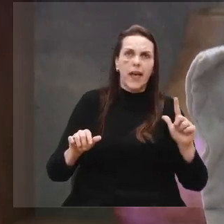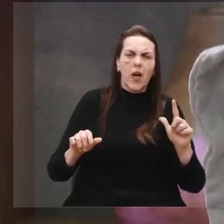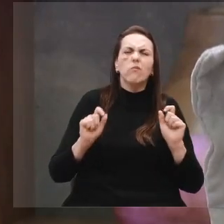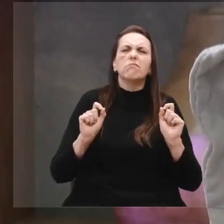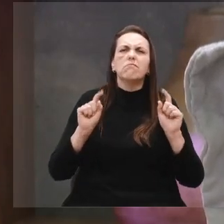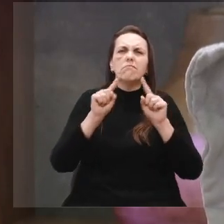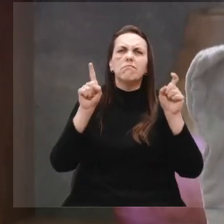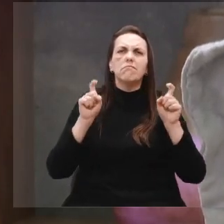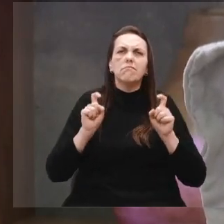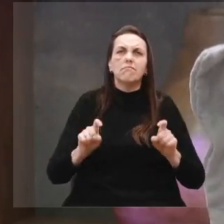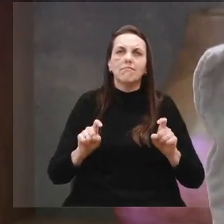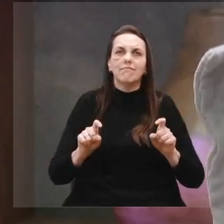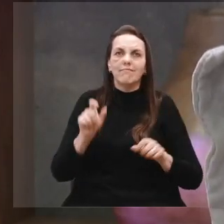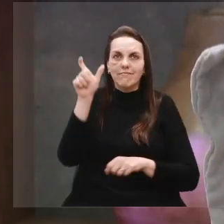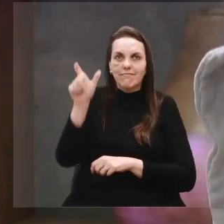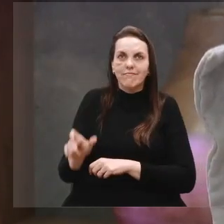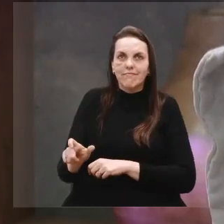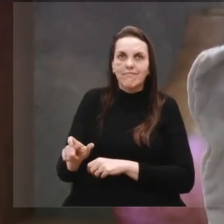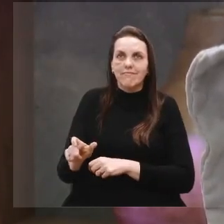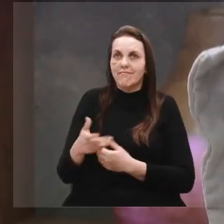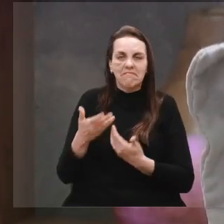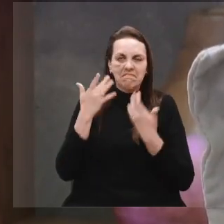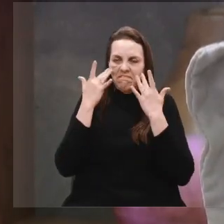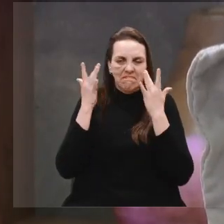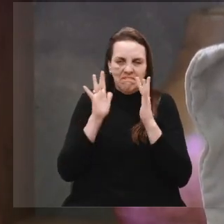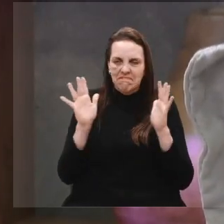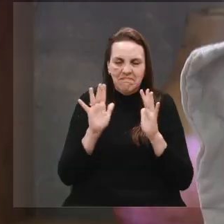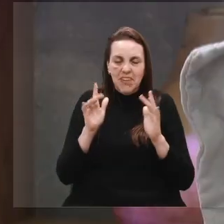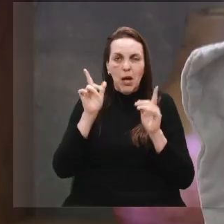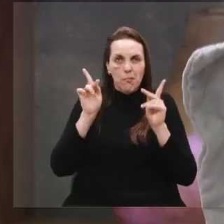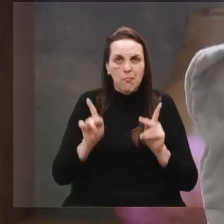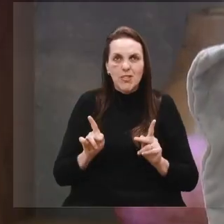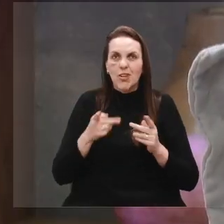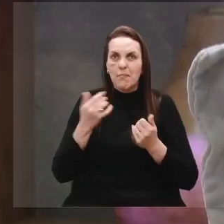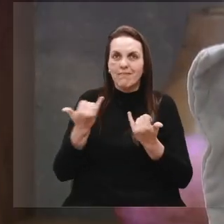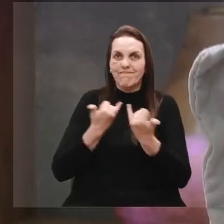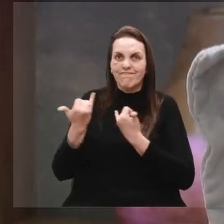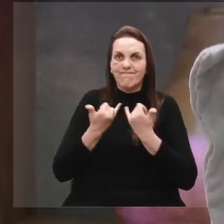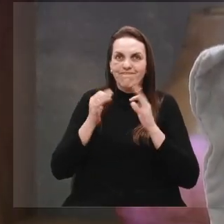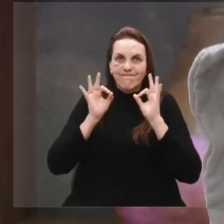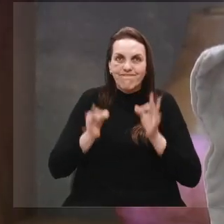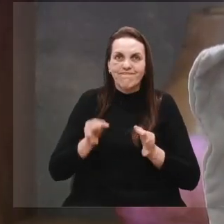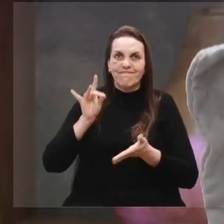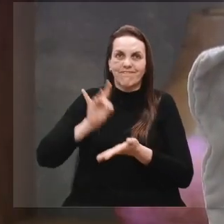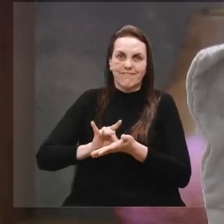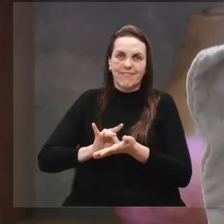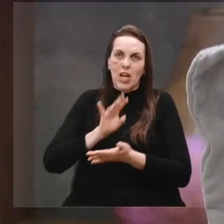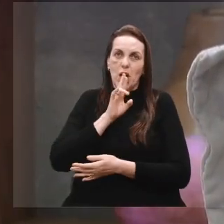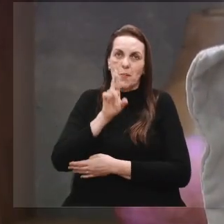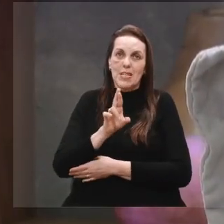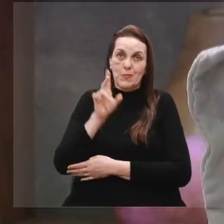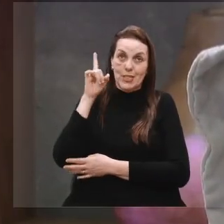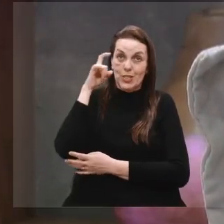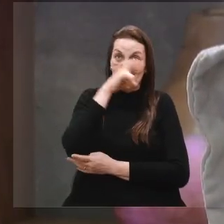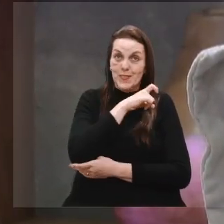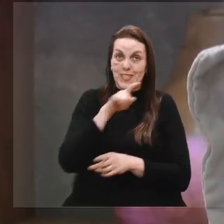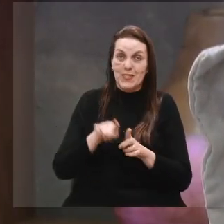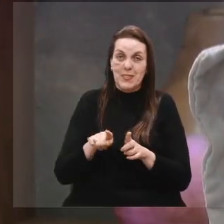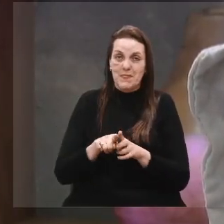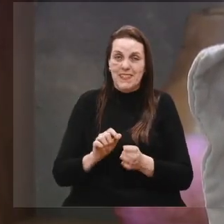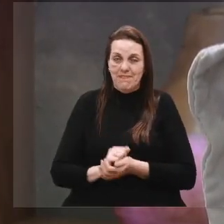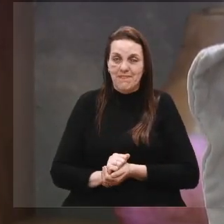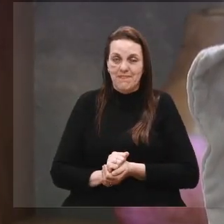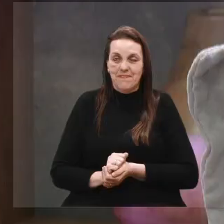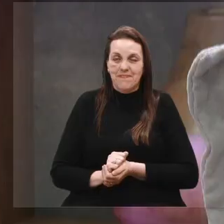gente, quem foi a Raquel? E ninguém me dizia quem tinha sido realmente a Raquel, até porque é uma resposta difícil da